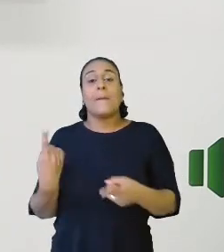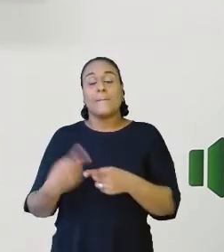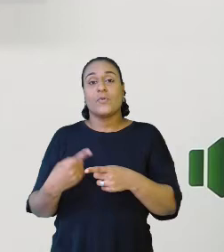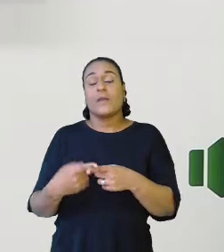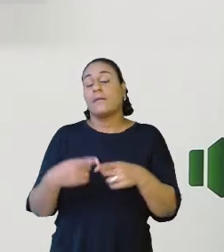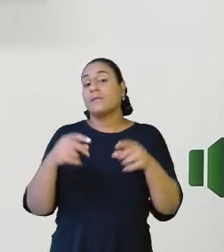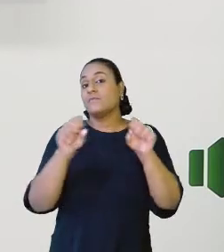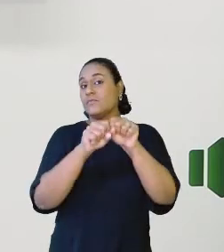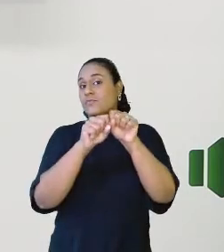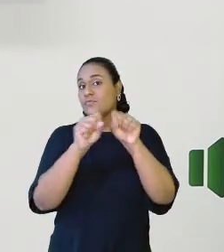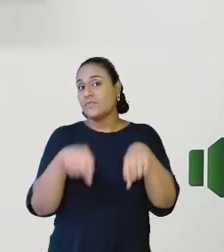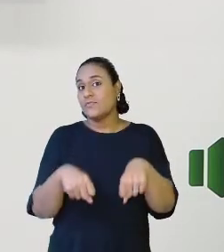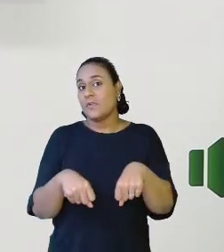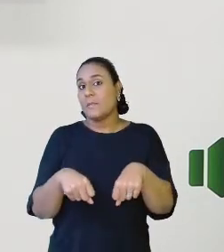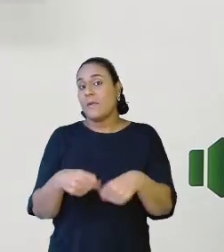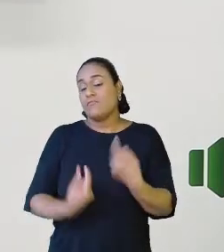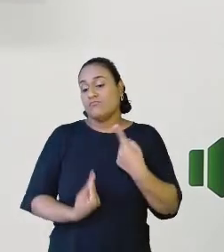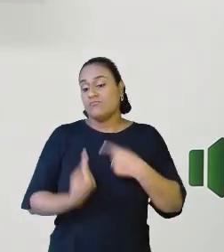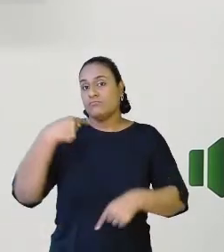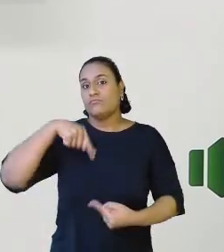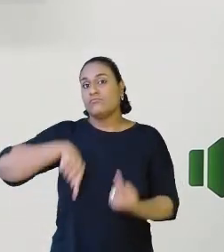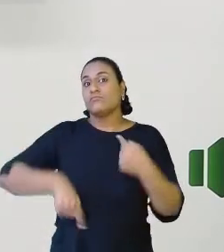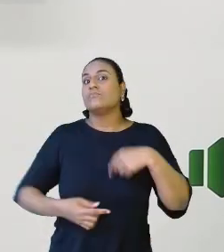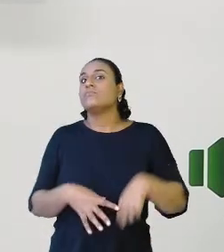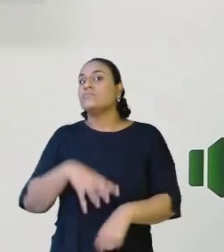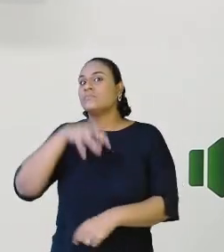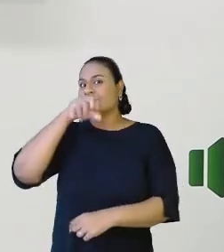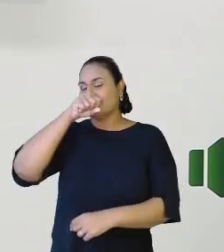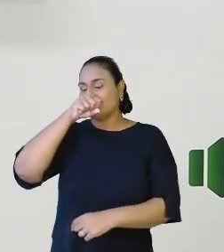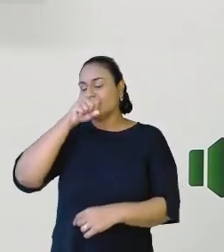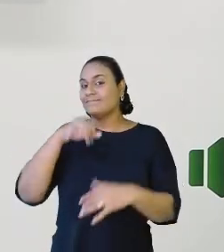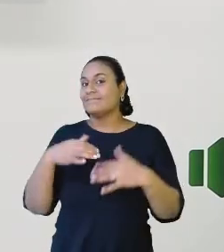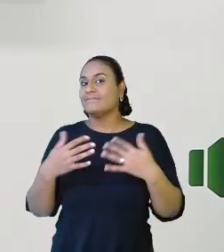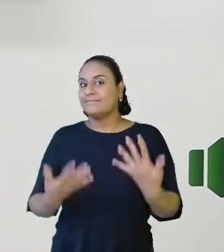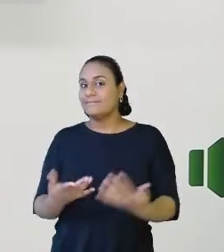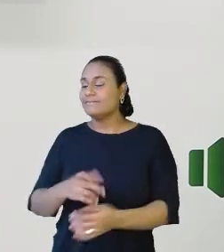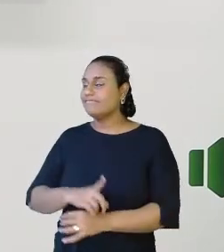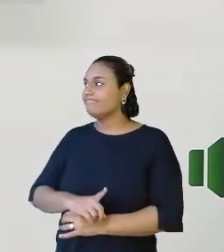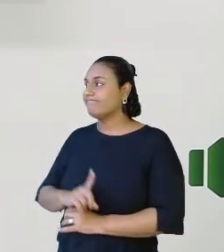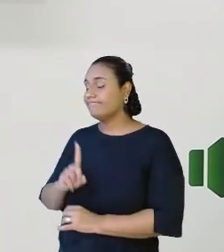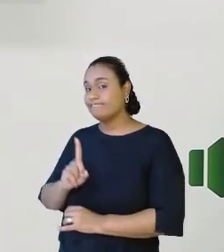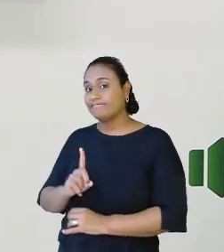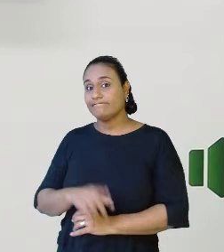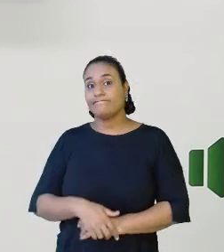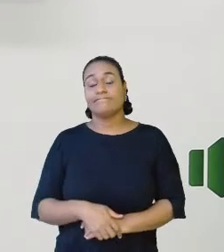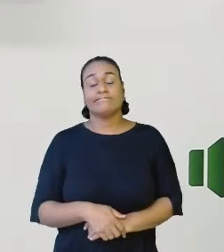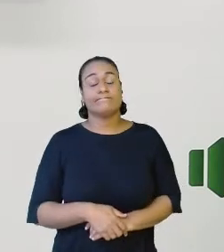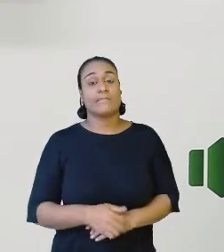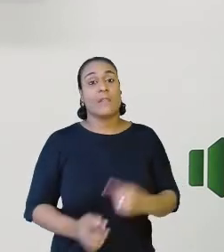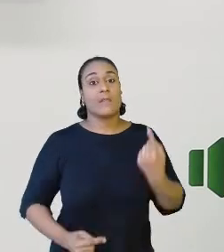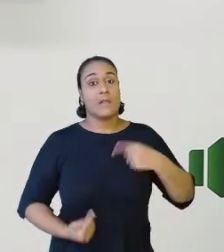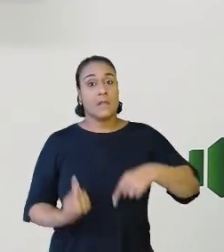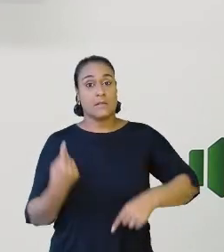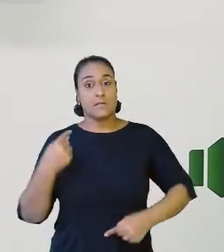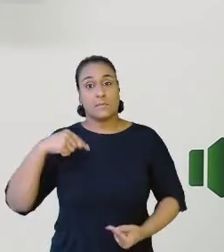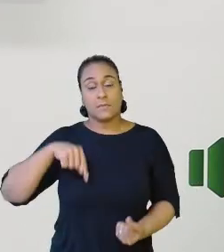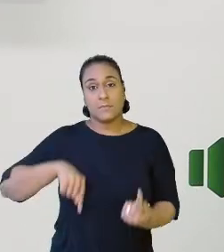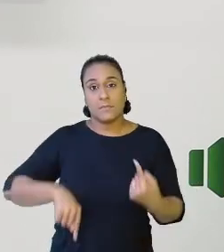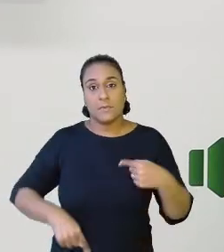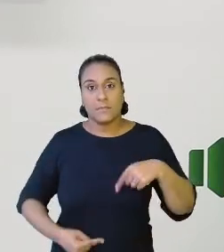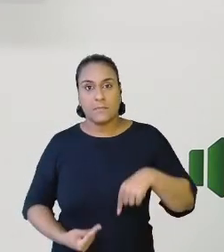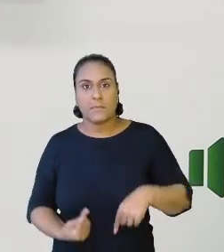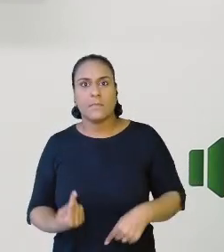sistema circulatório. Esse sistema circulatório, funcionando de